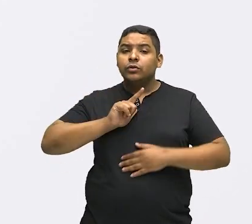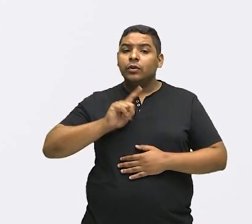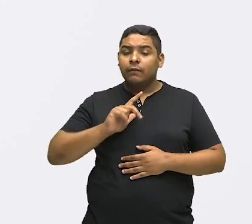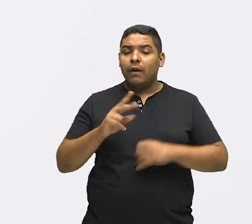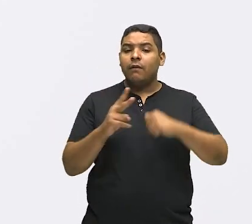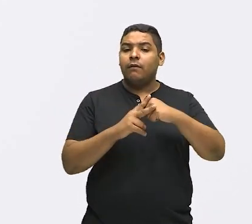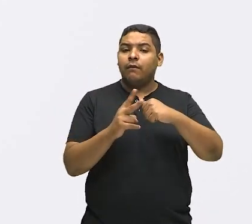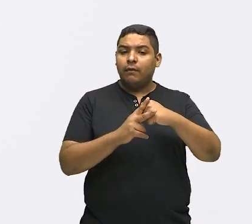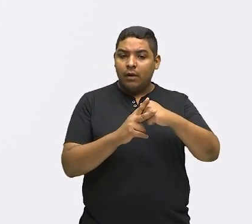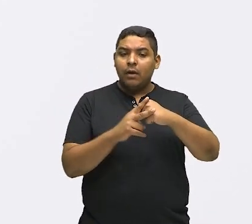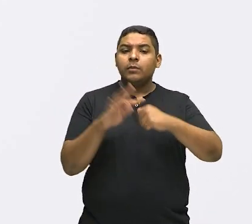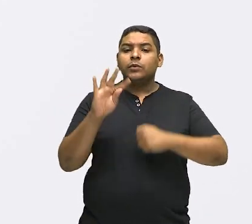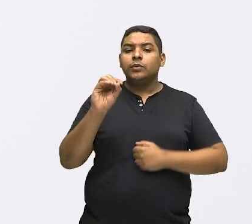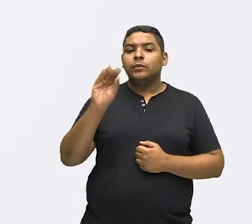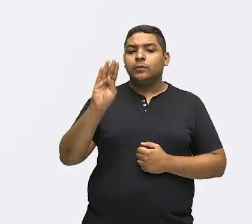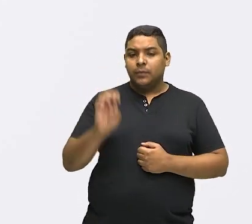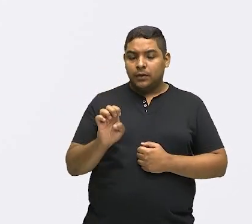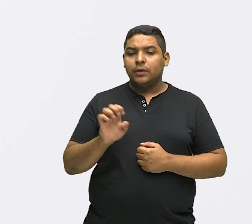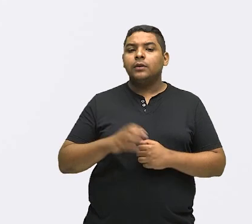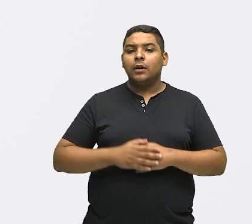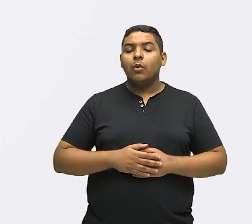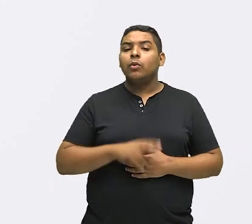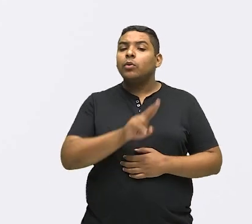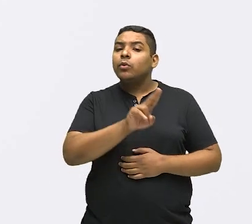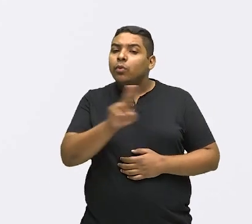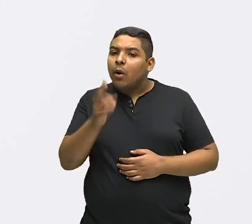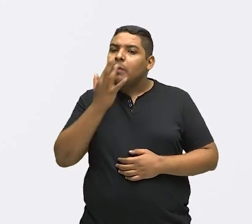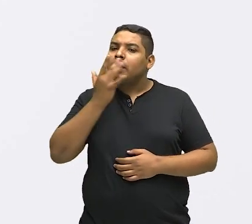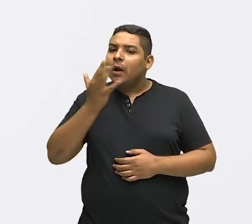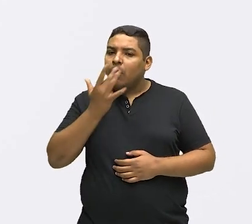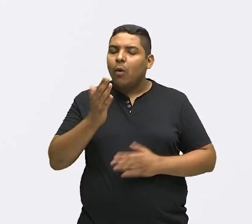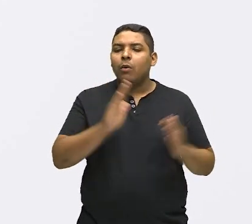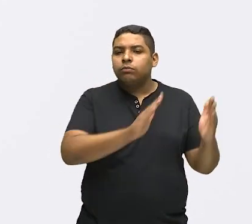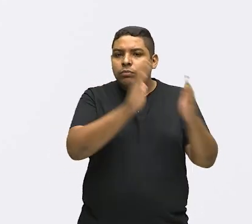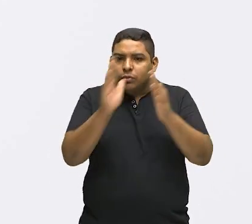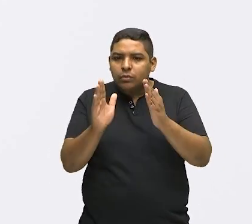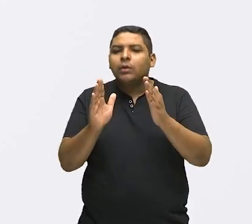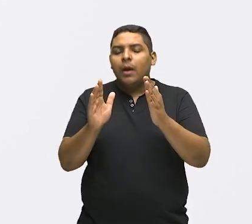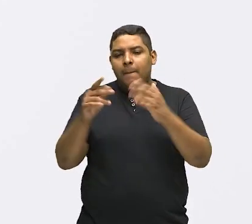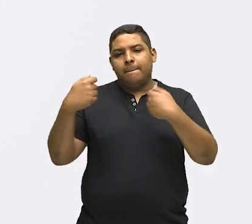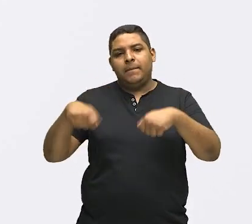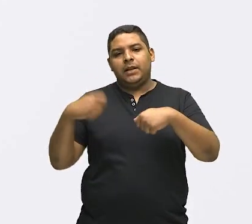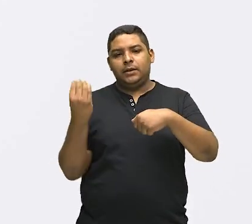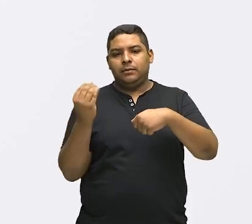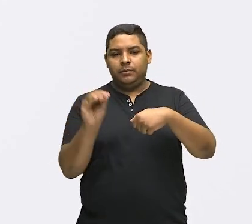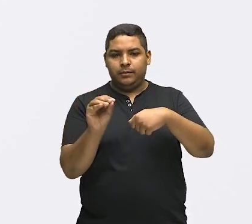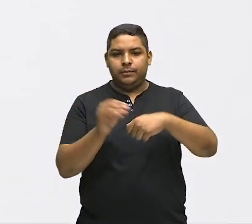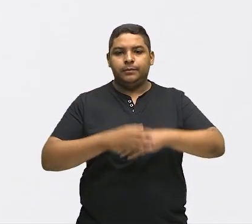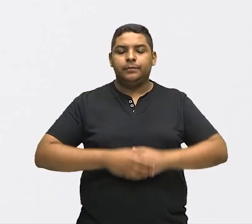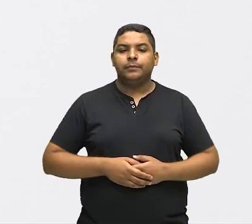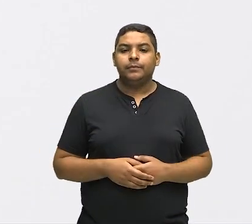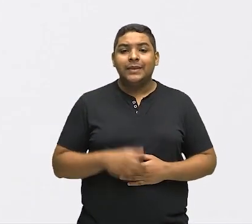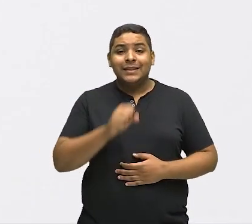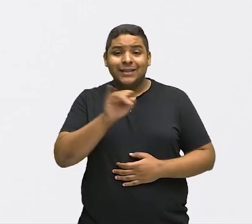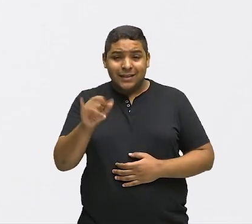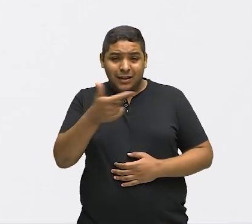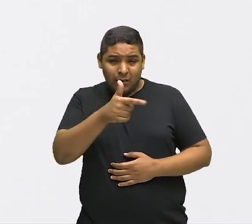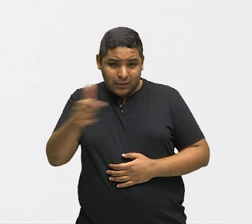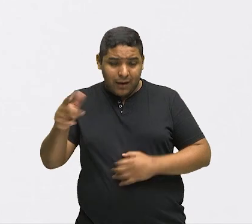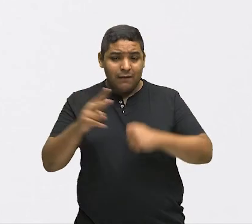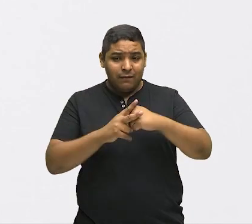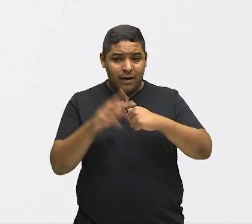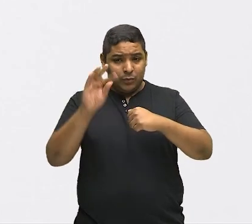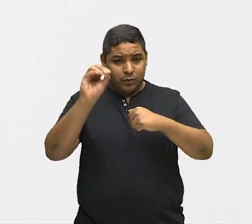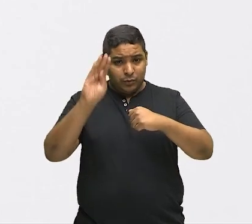be, o nome da cor deve aparecer logo depois dele. My dress is green. Quando não houver o verbo to be, o nome da cor